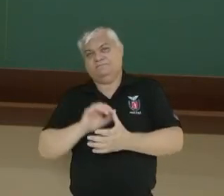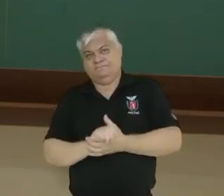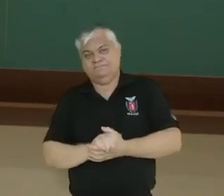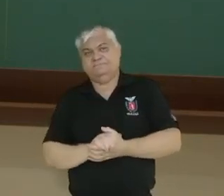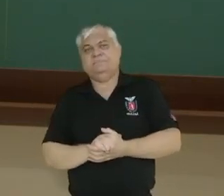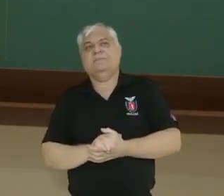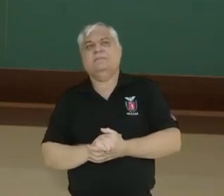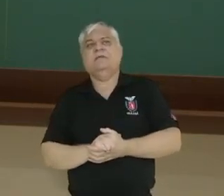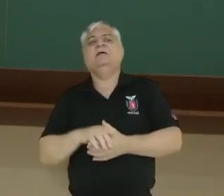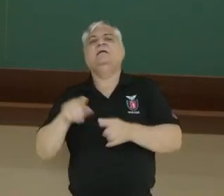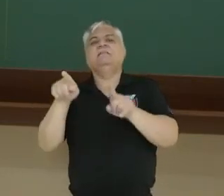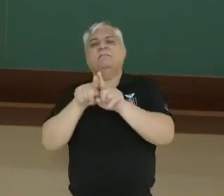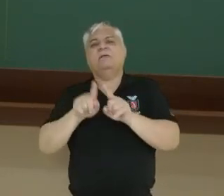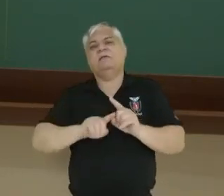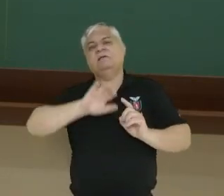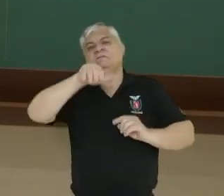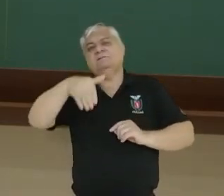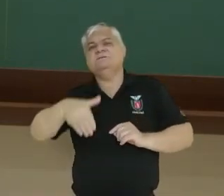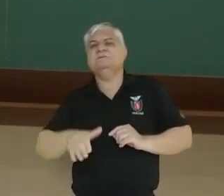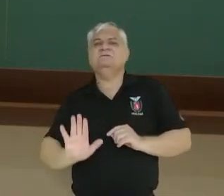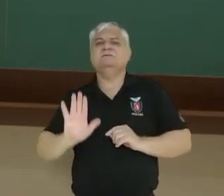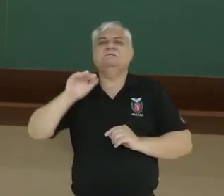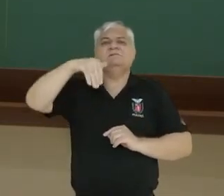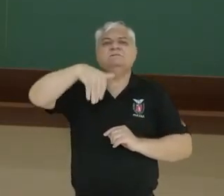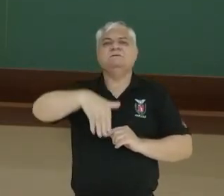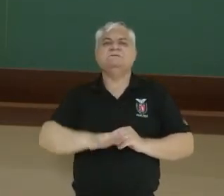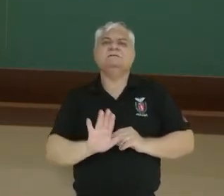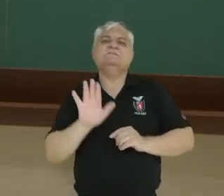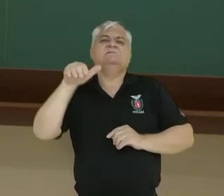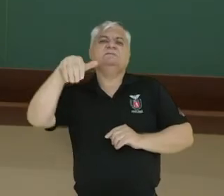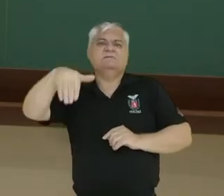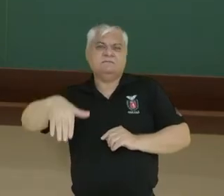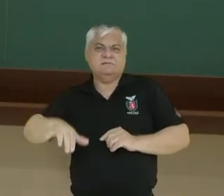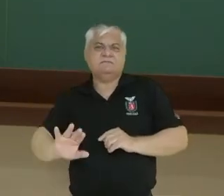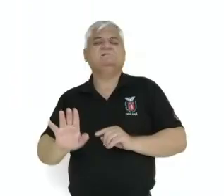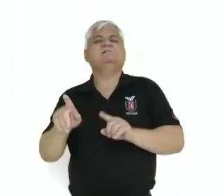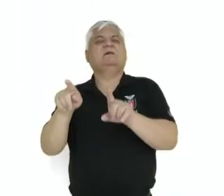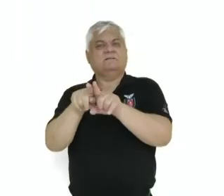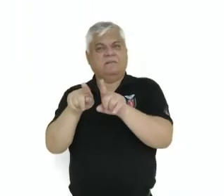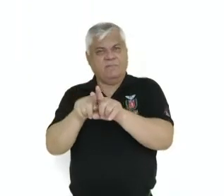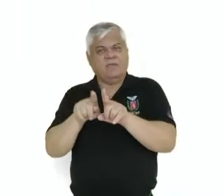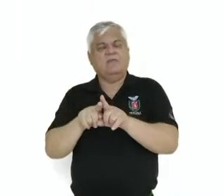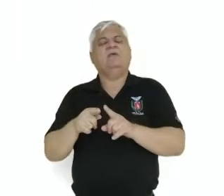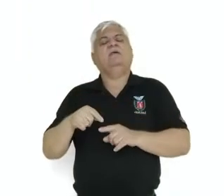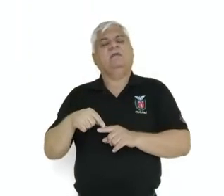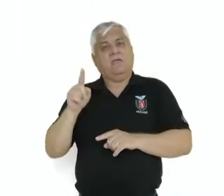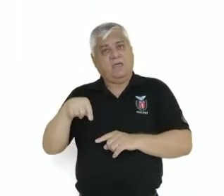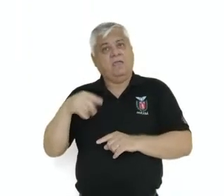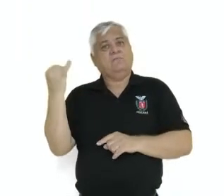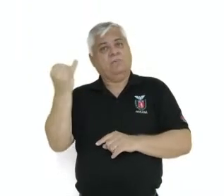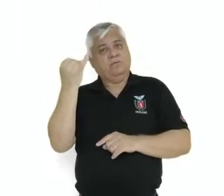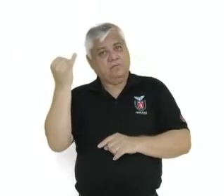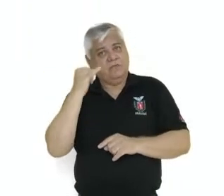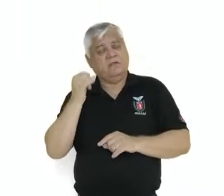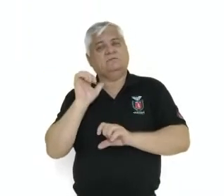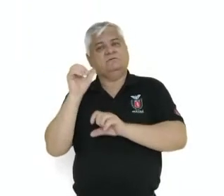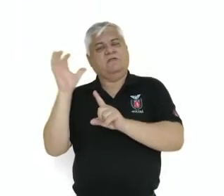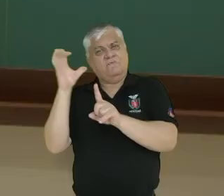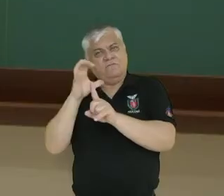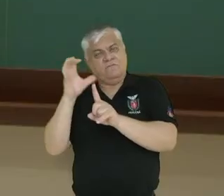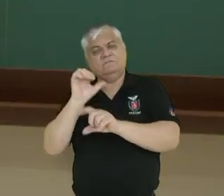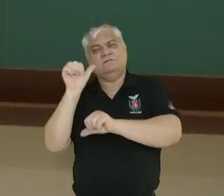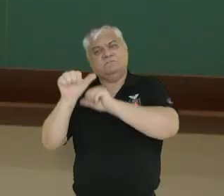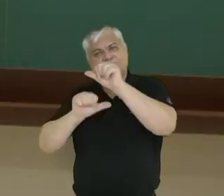superfície acidentada, né? Uma das principais características ali das áreas serranas, é outro fator que também vai